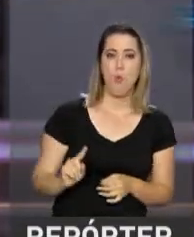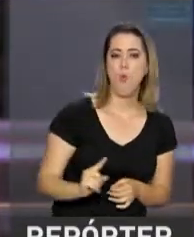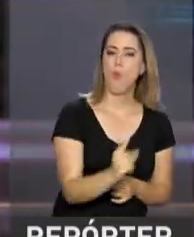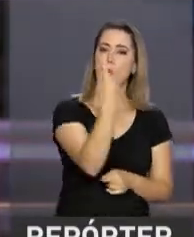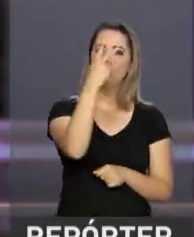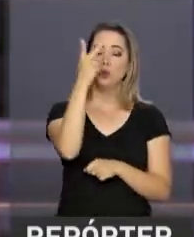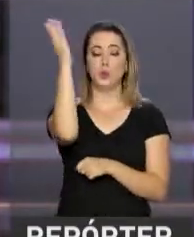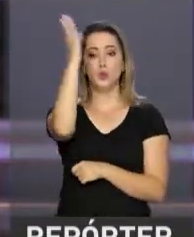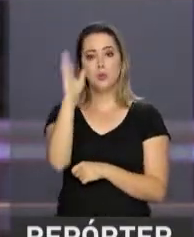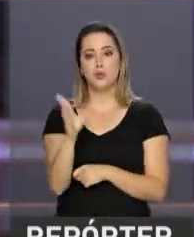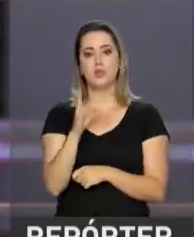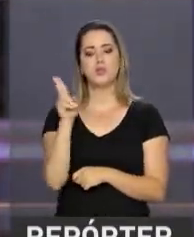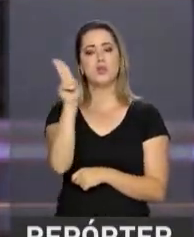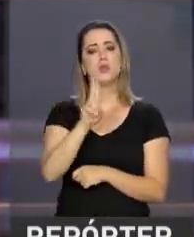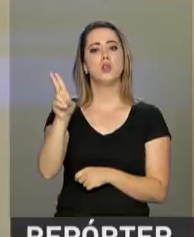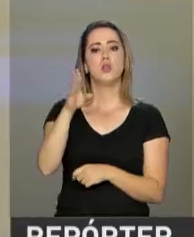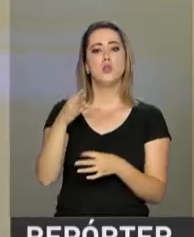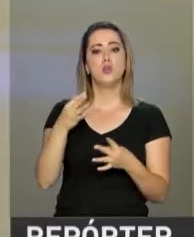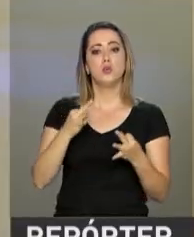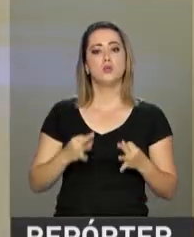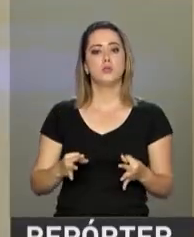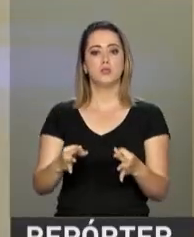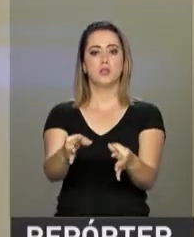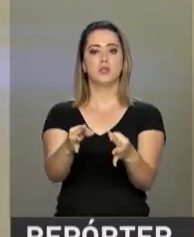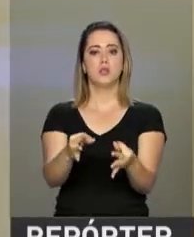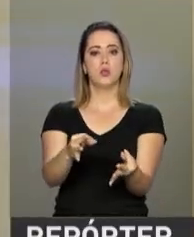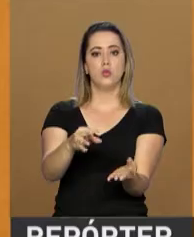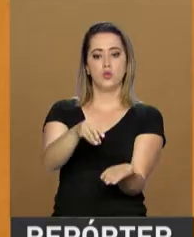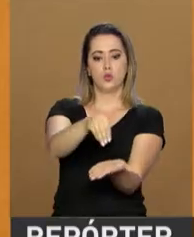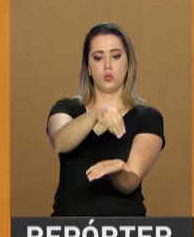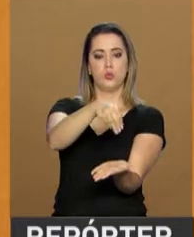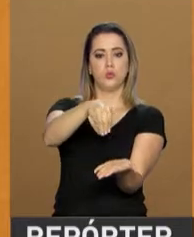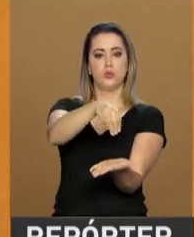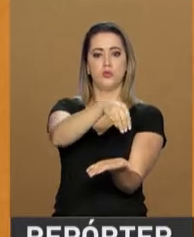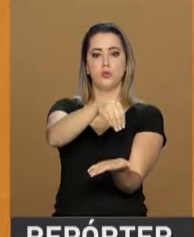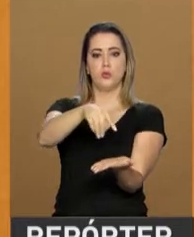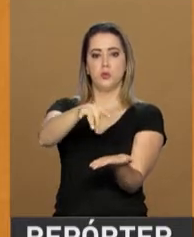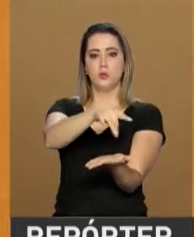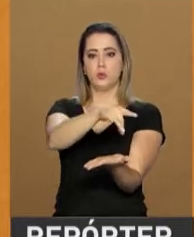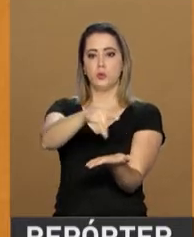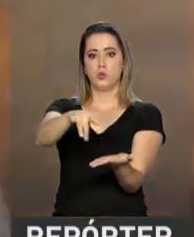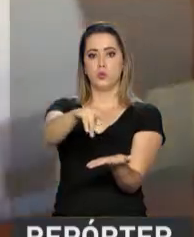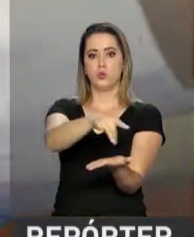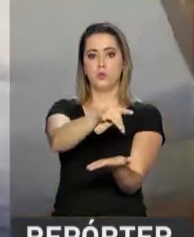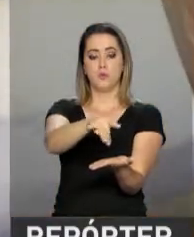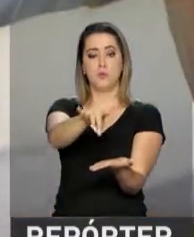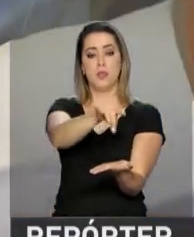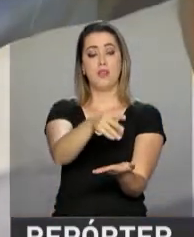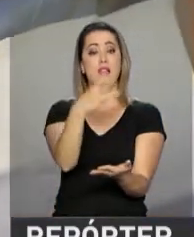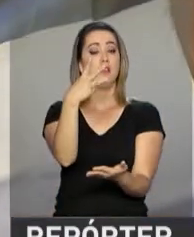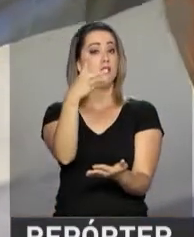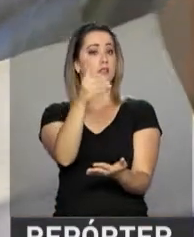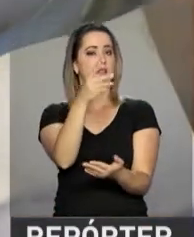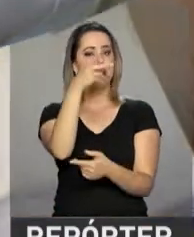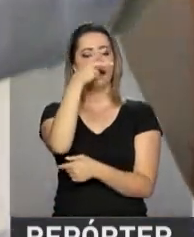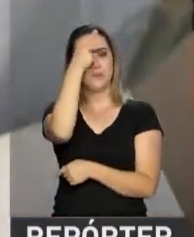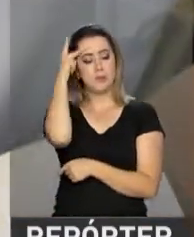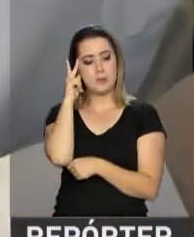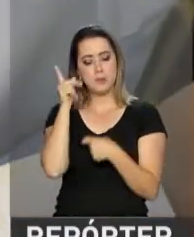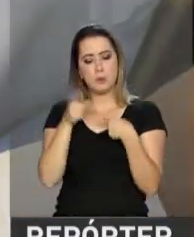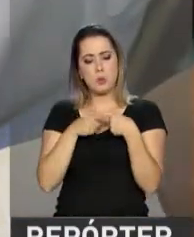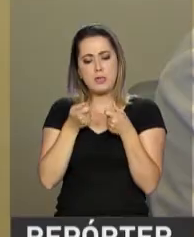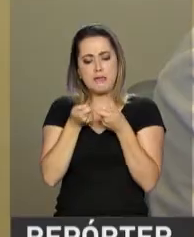a utilizar essa tecnologia uma impressora que gera moldes e guia 3d para que os médicos tenham mais